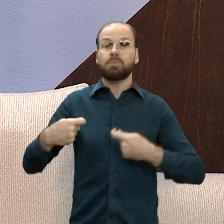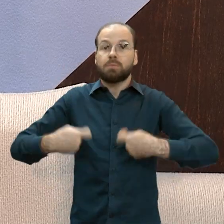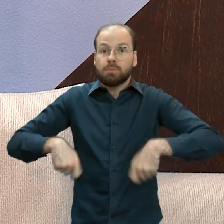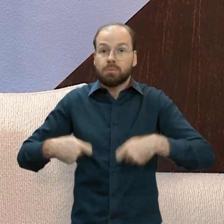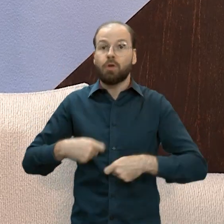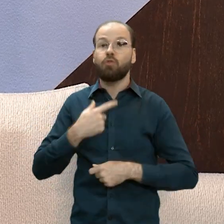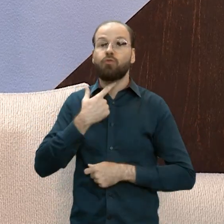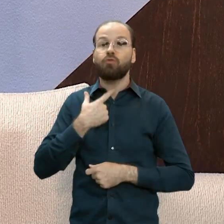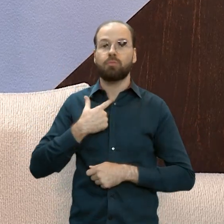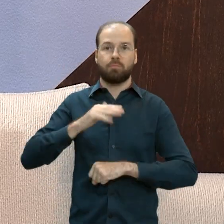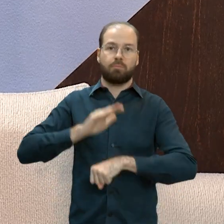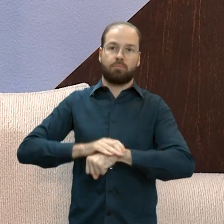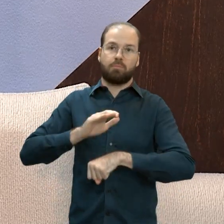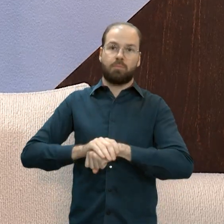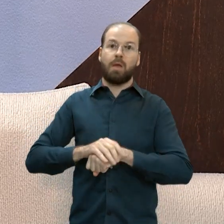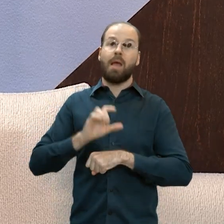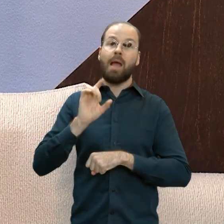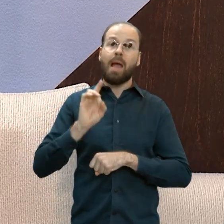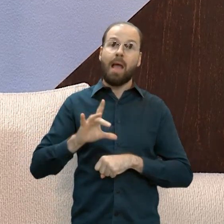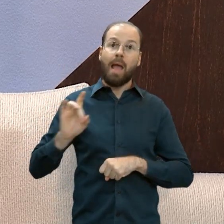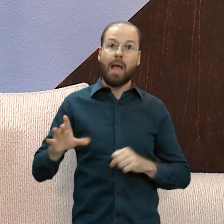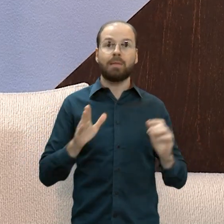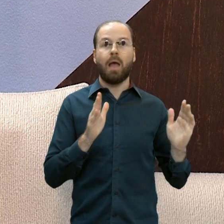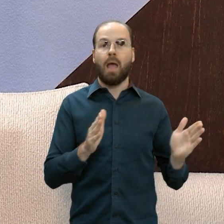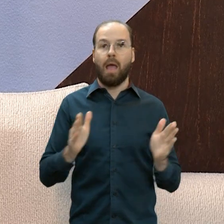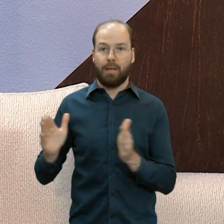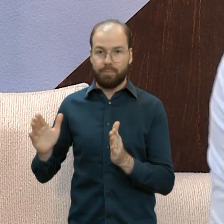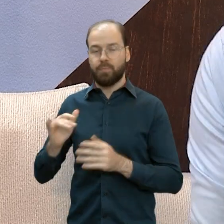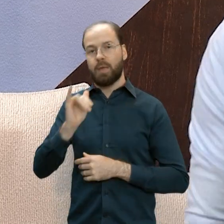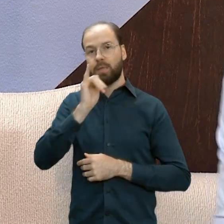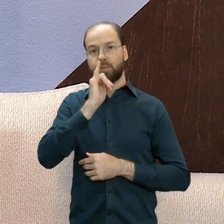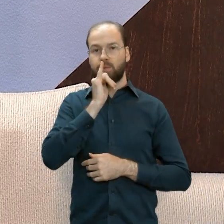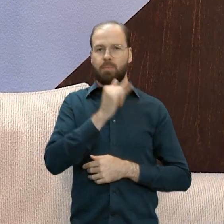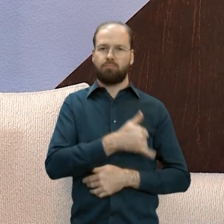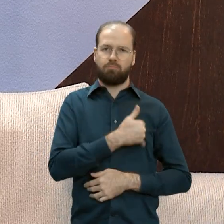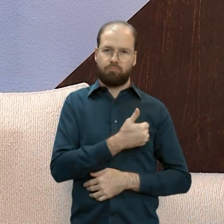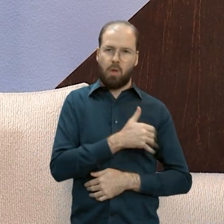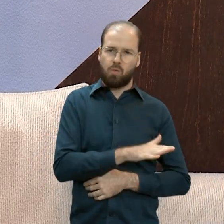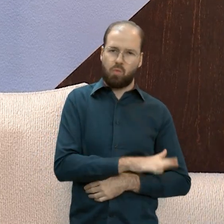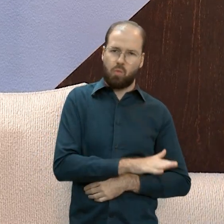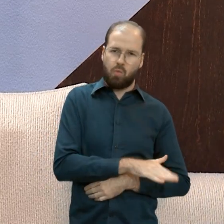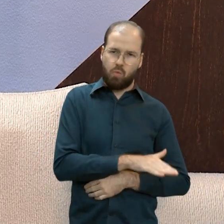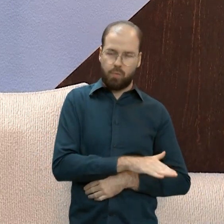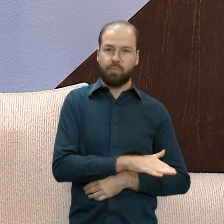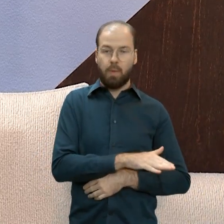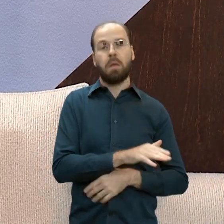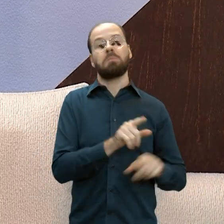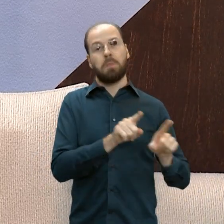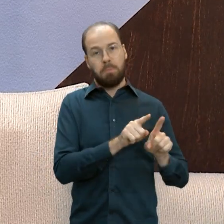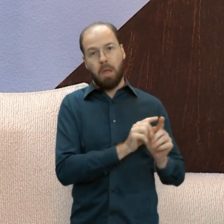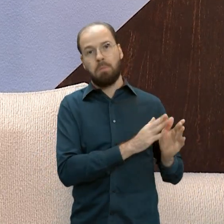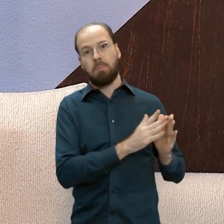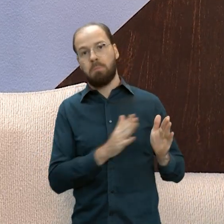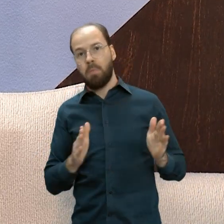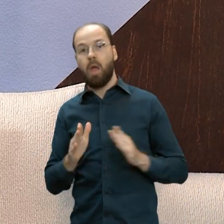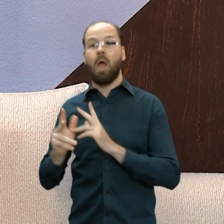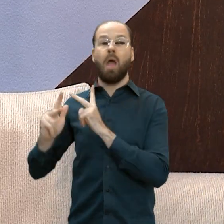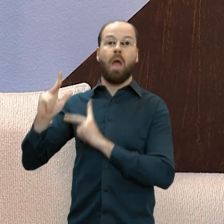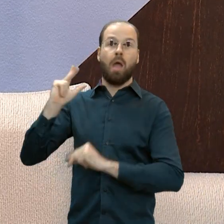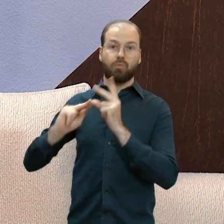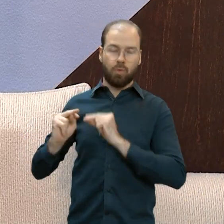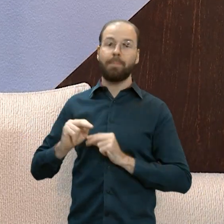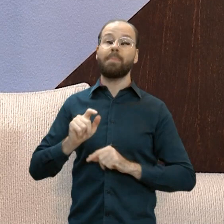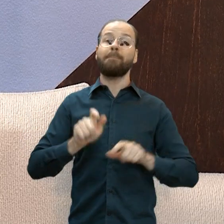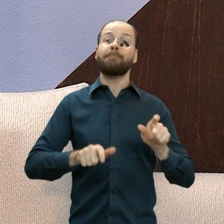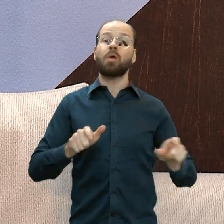são próprios de cada etapa. E, por exemplo, na infância, na primeira infância, na adolescência também, as pessoas querem